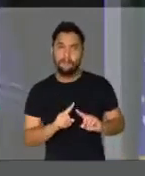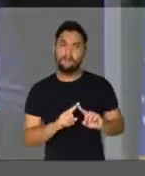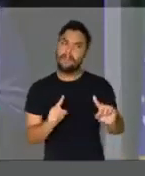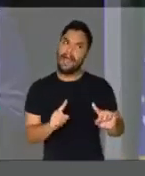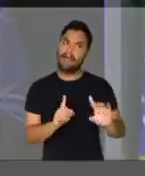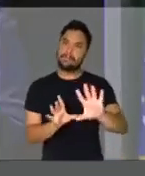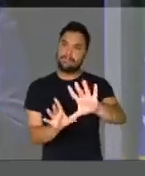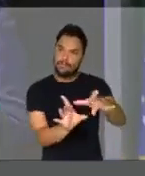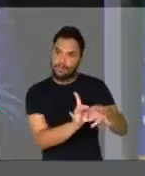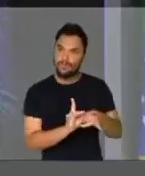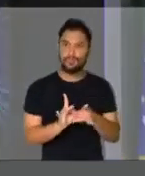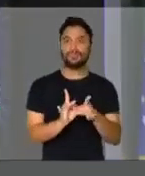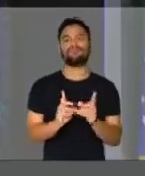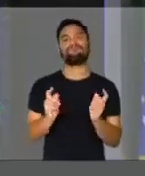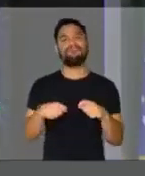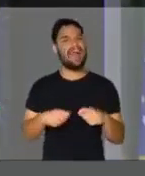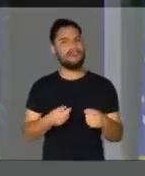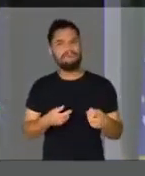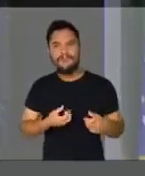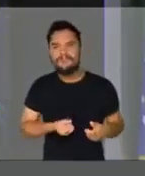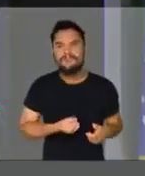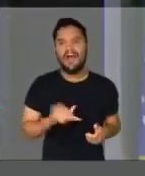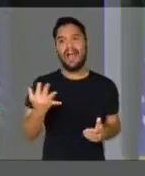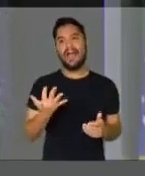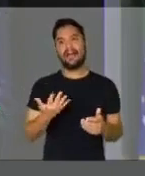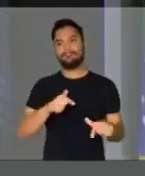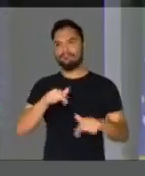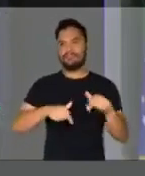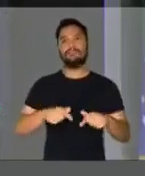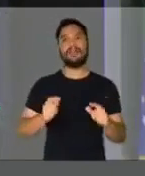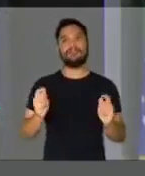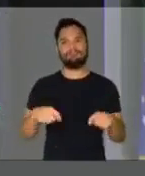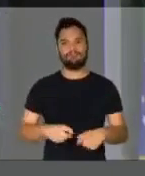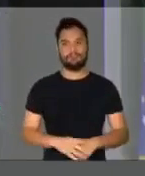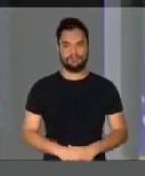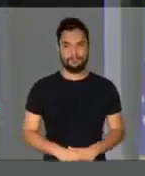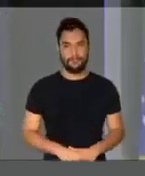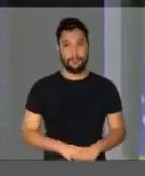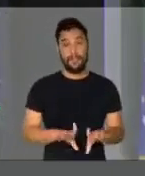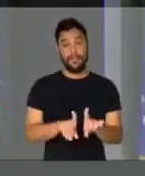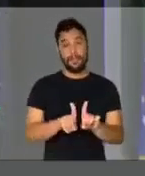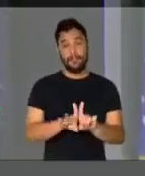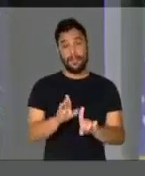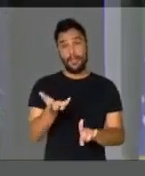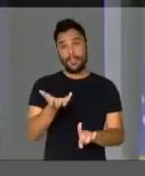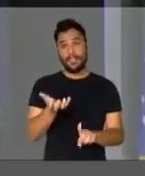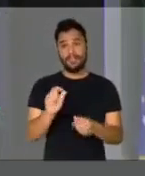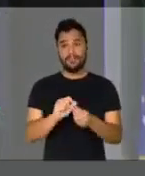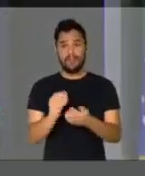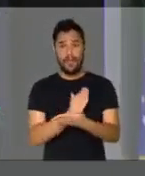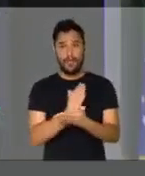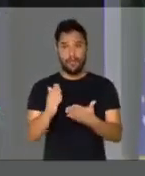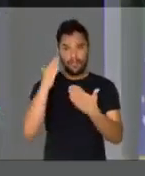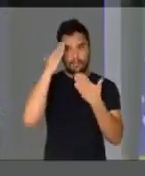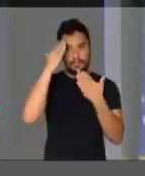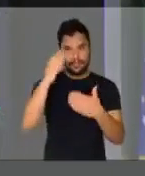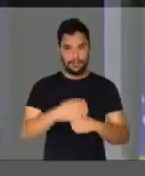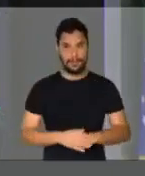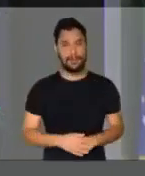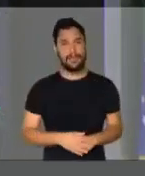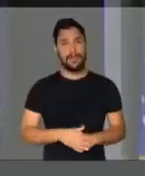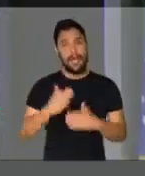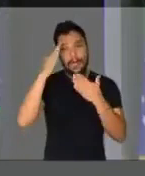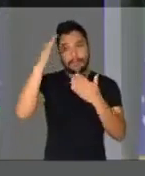podemos fazer muitas coisas. E por fim, gostaria de fazer alguns agradecimentos.